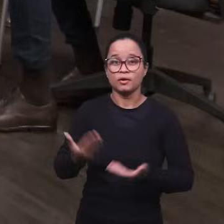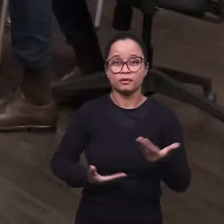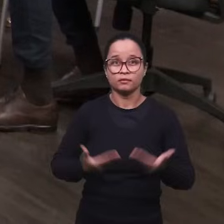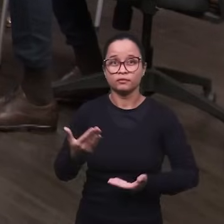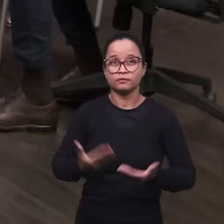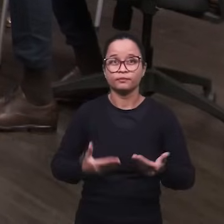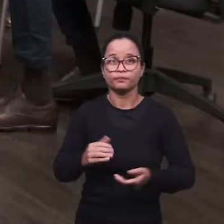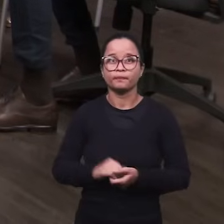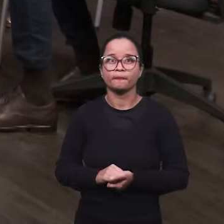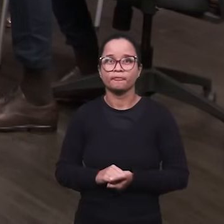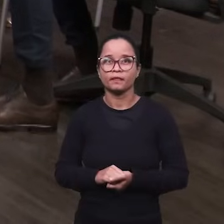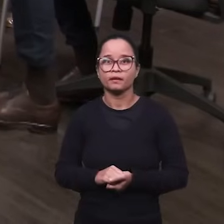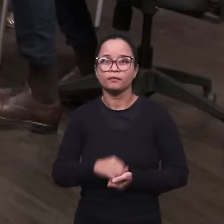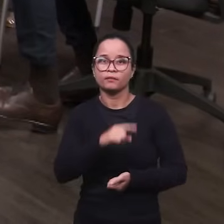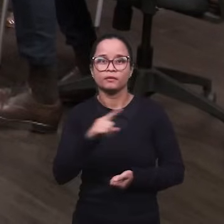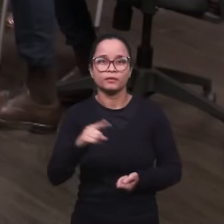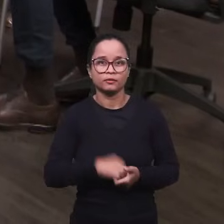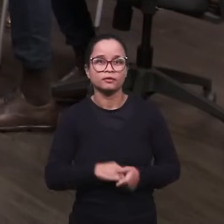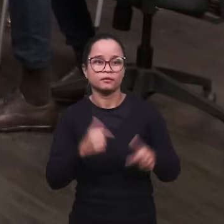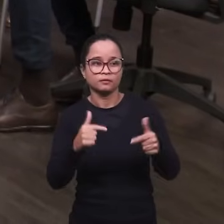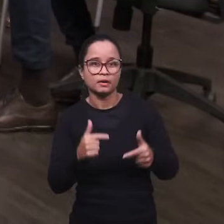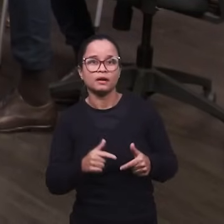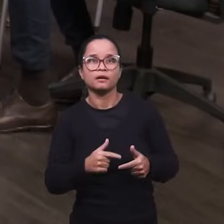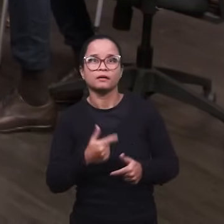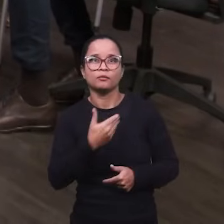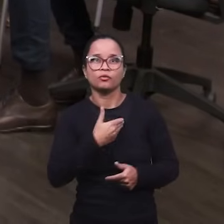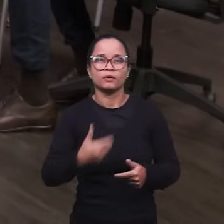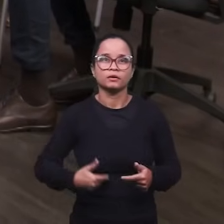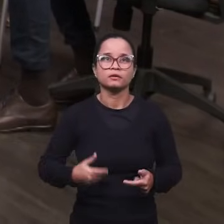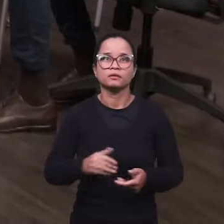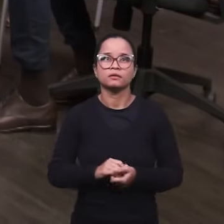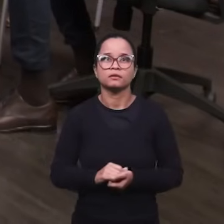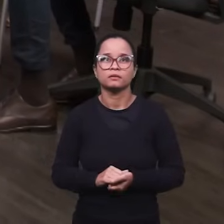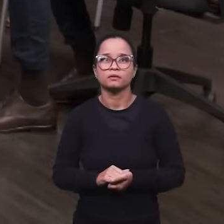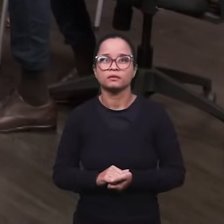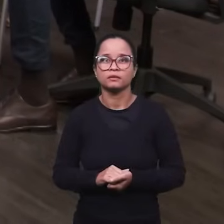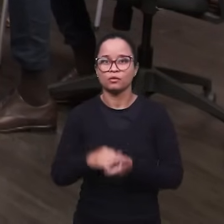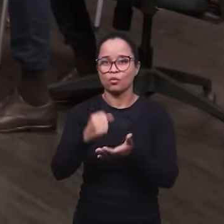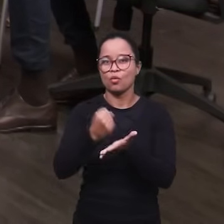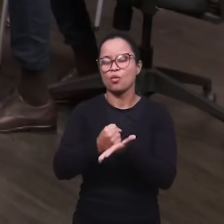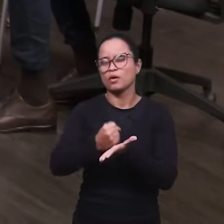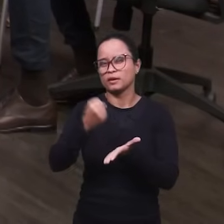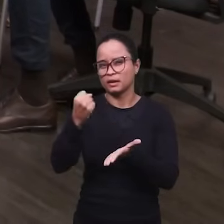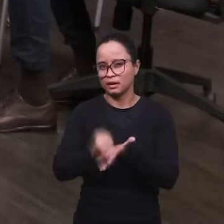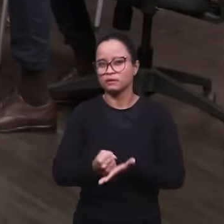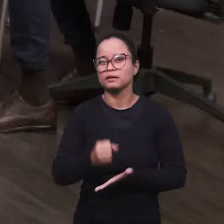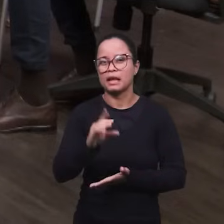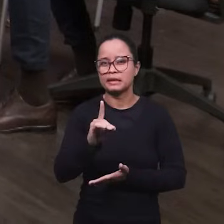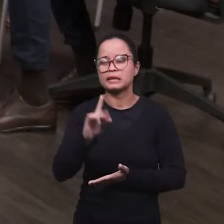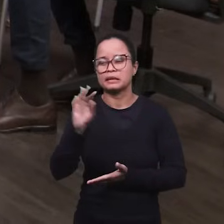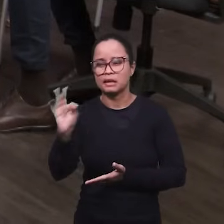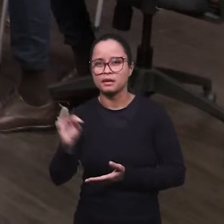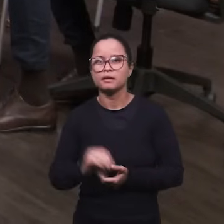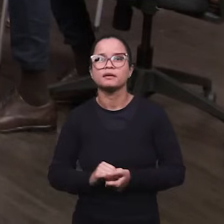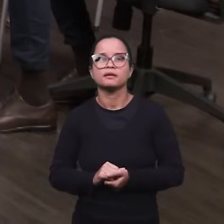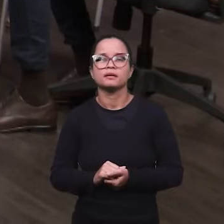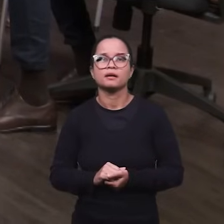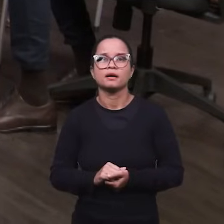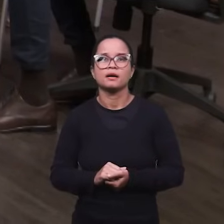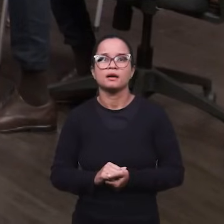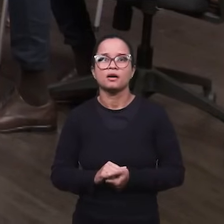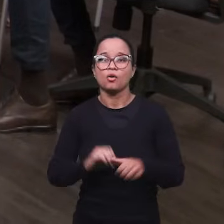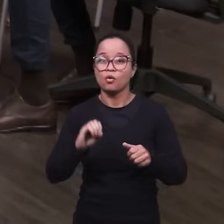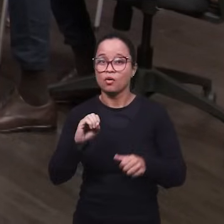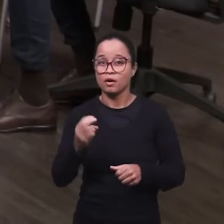vocês. Você não é servidor, mas presta serviço para o Estado, como contrato temporário, ou